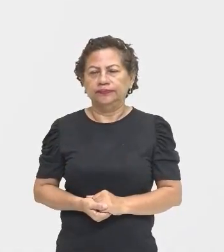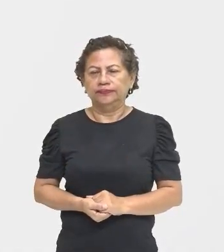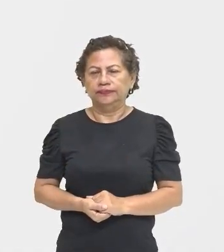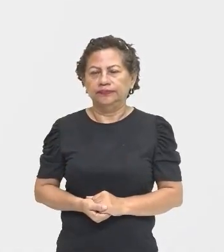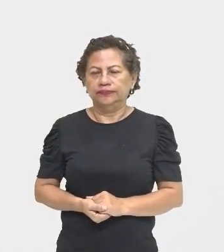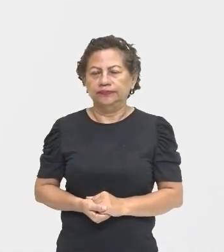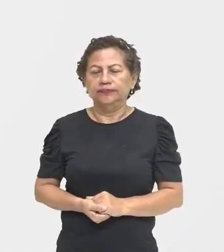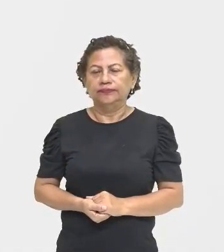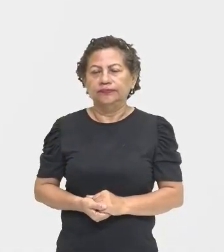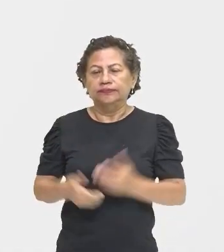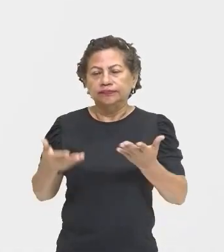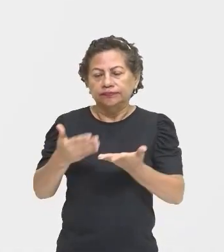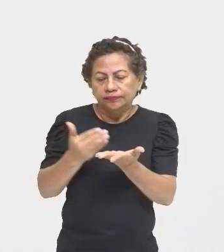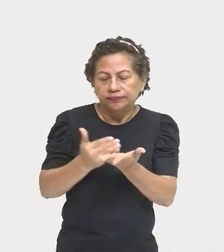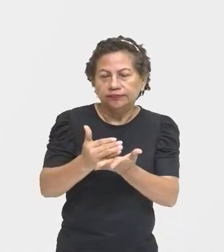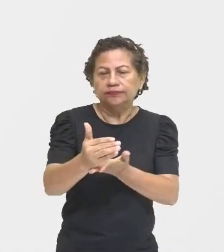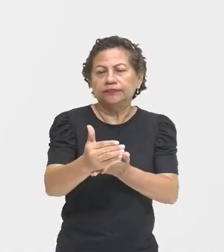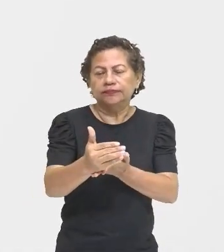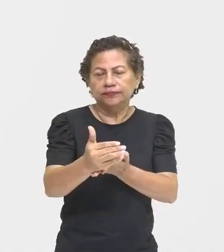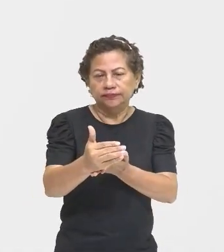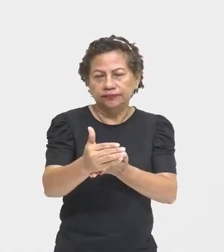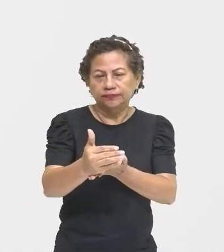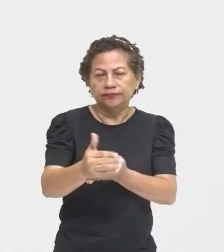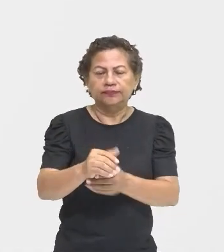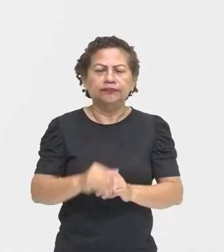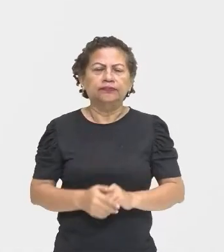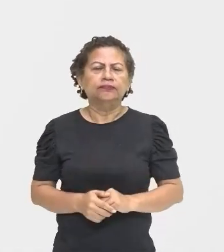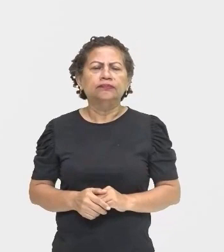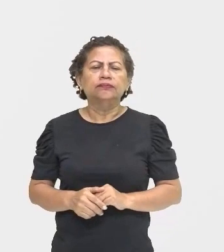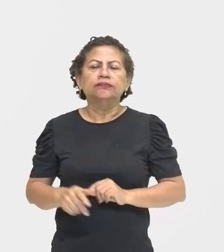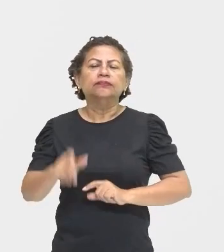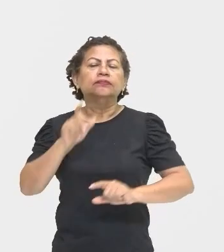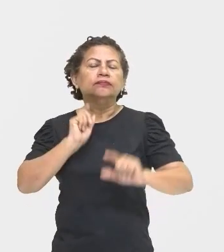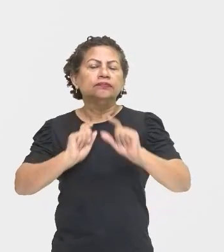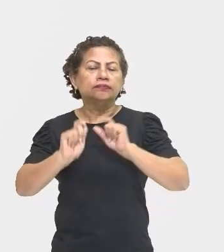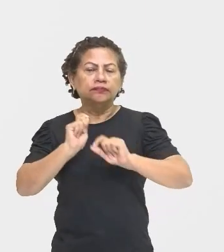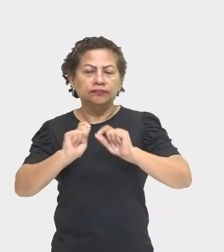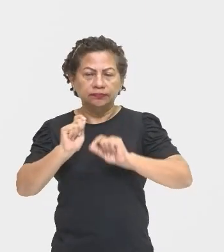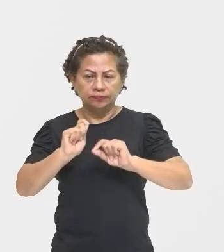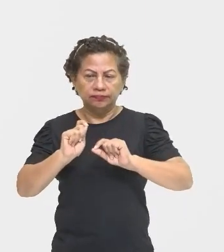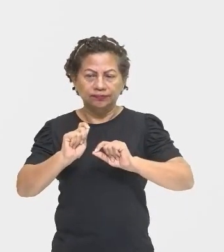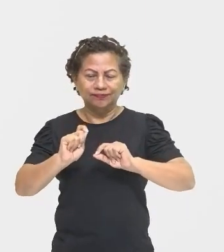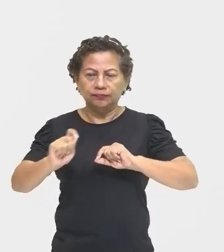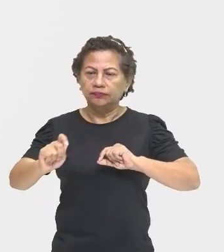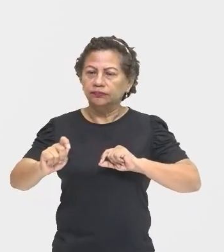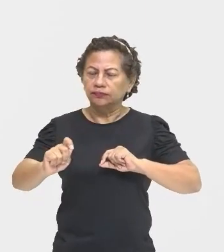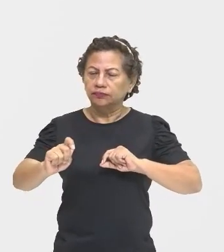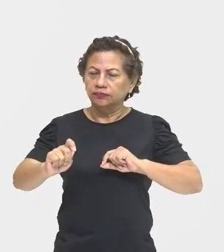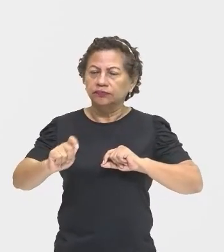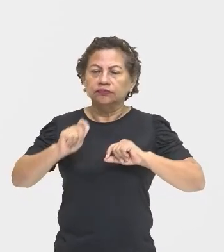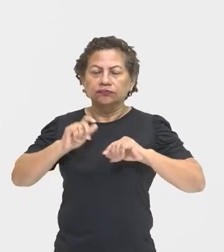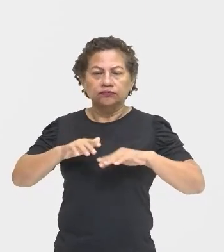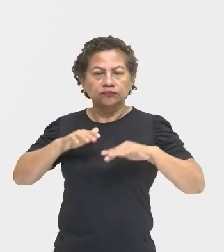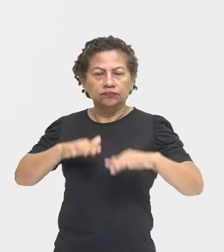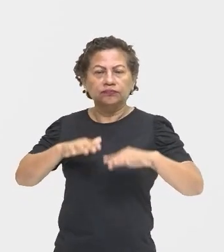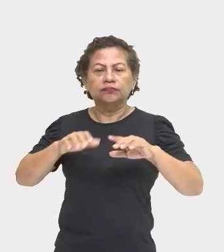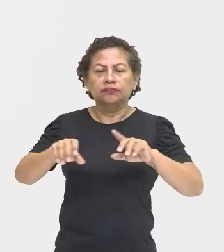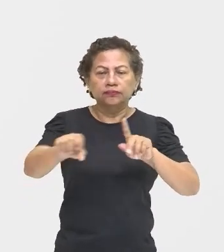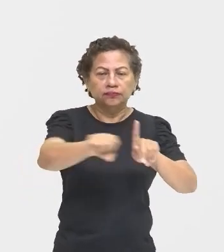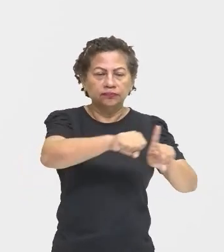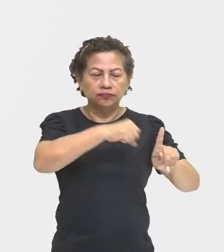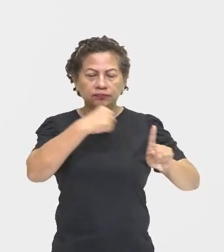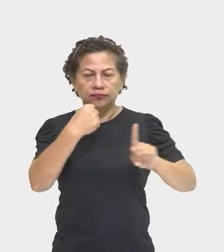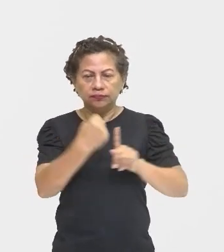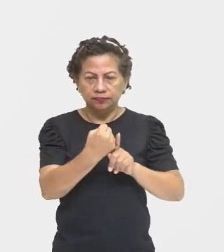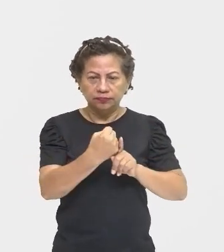essa aula já definindo para vocês o que são os movimentos sociais no campo, tá certo? Olha